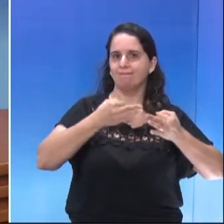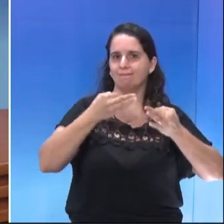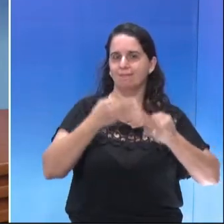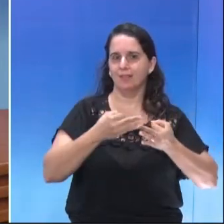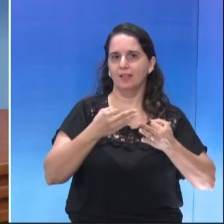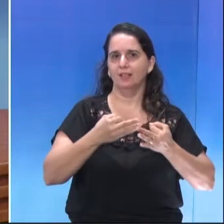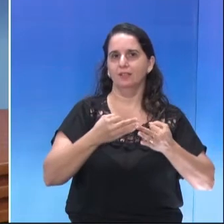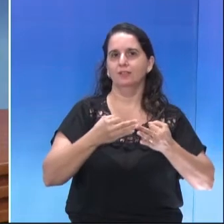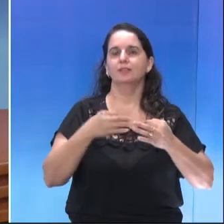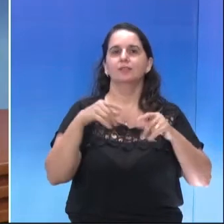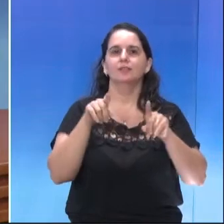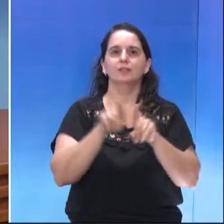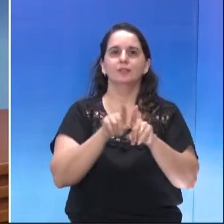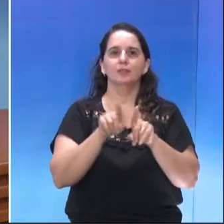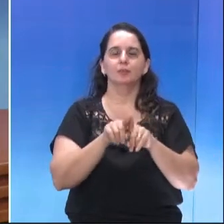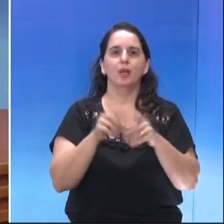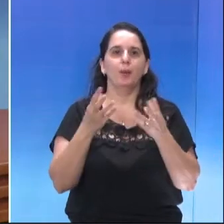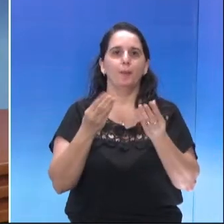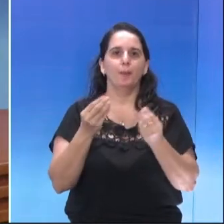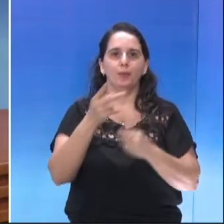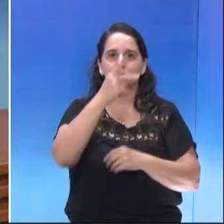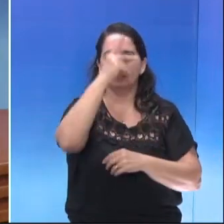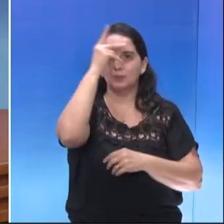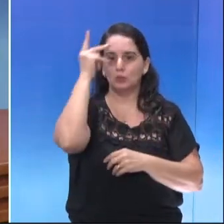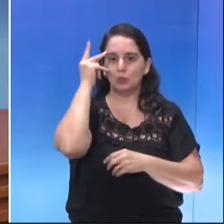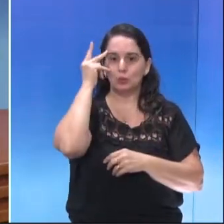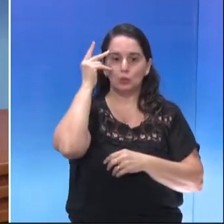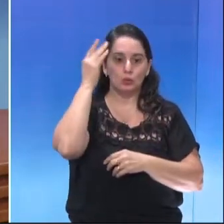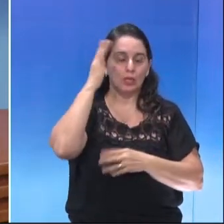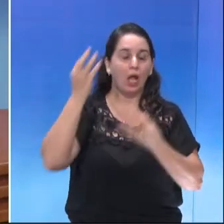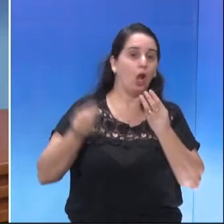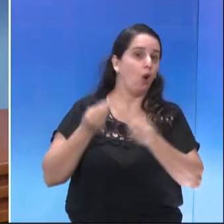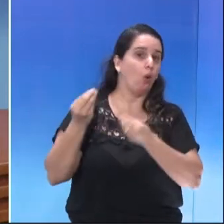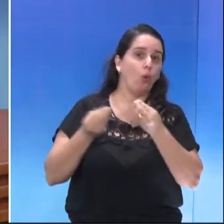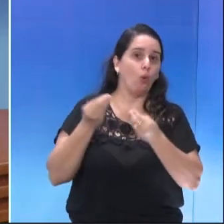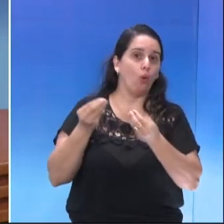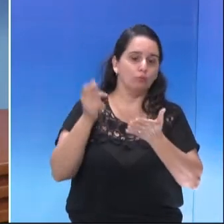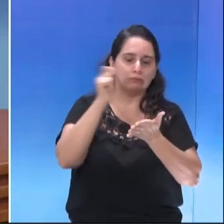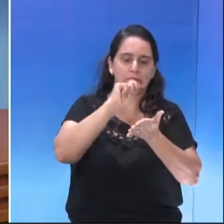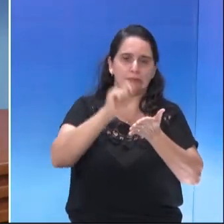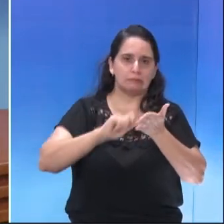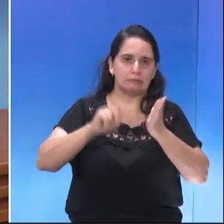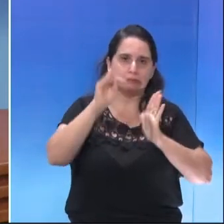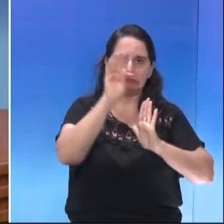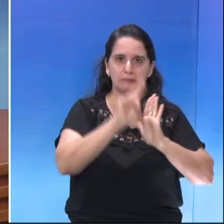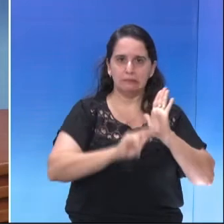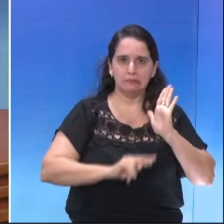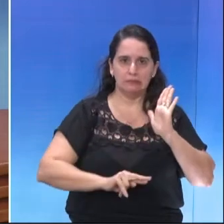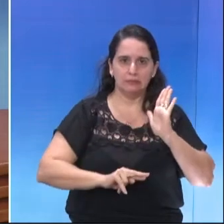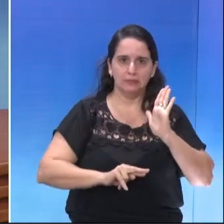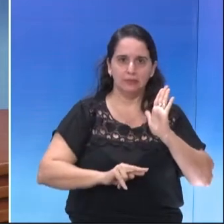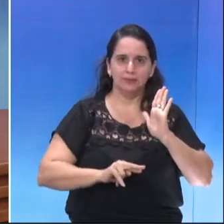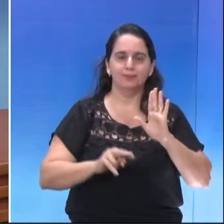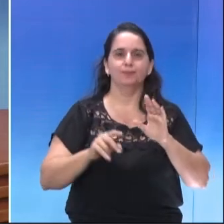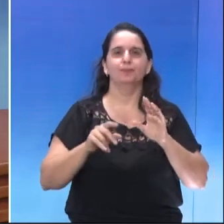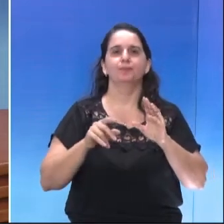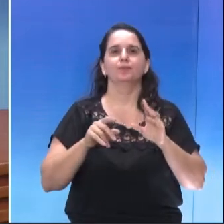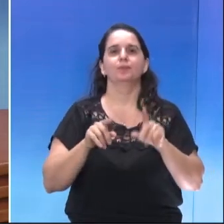onde certamente muita gente vai ficar patinando e não sabe o que escrever na intervenção. Então,